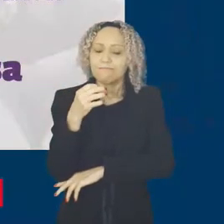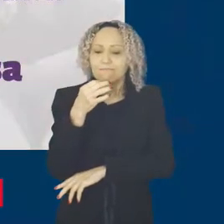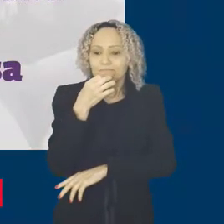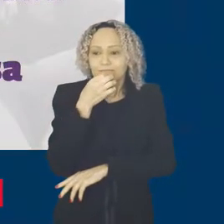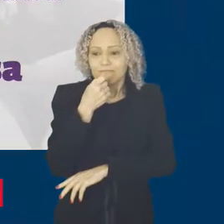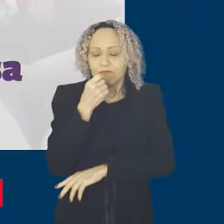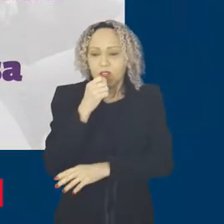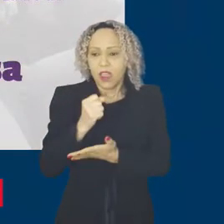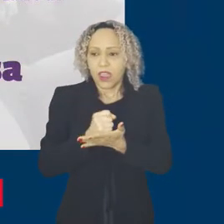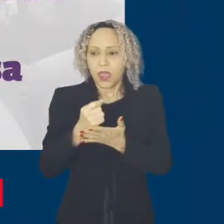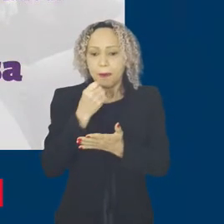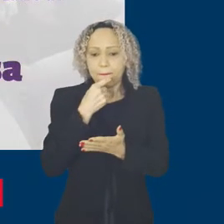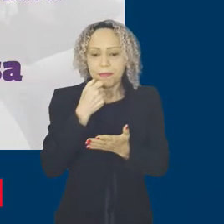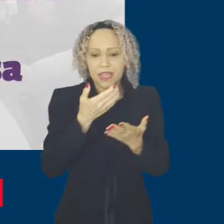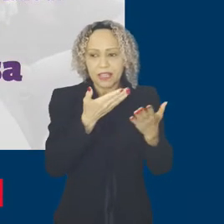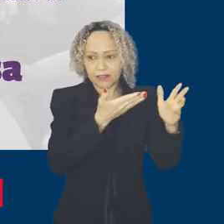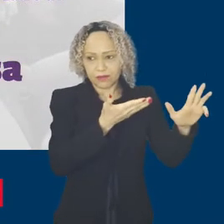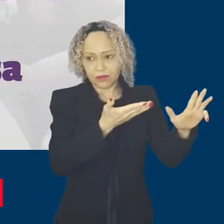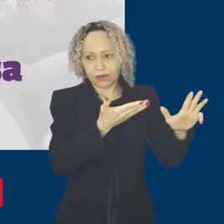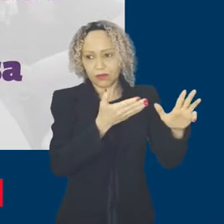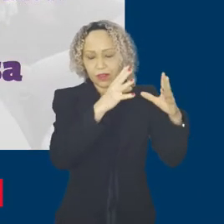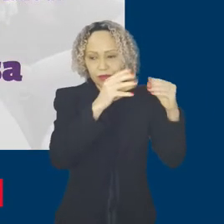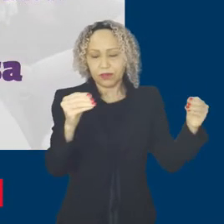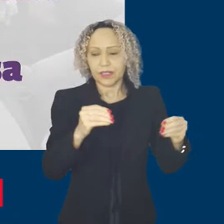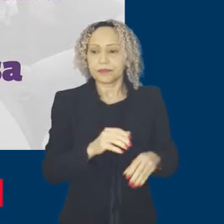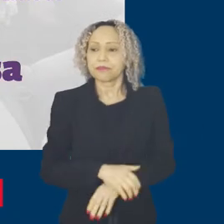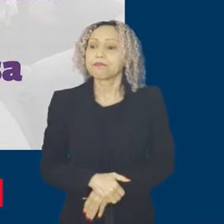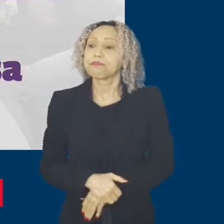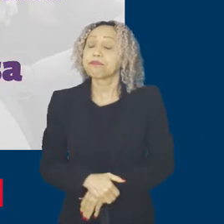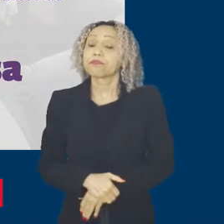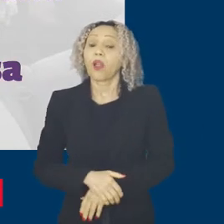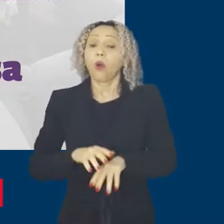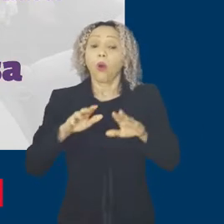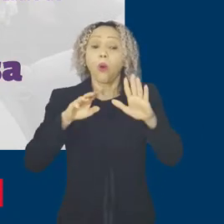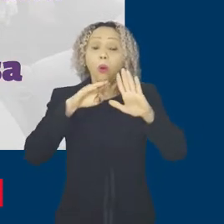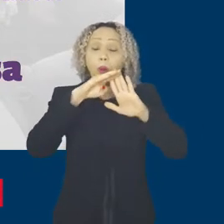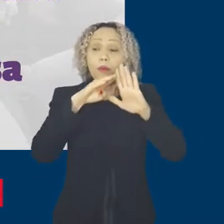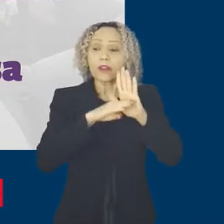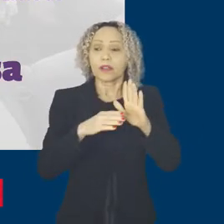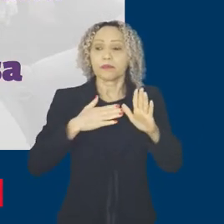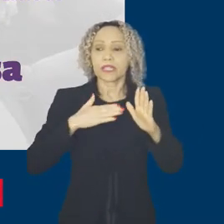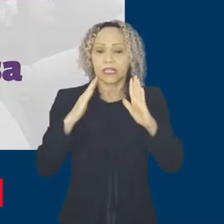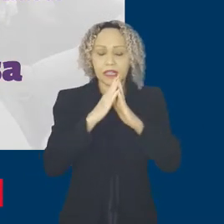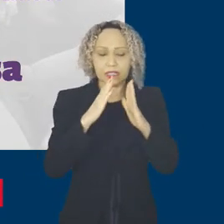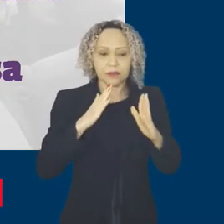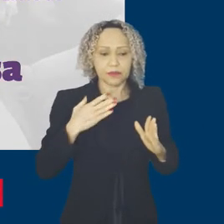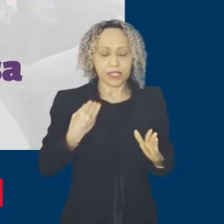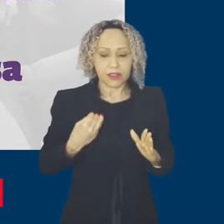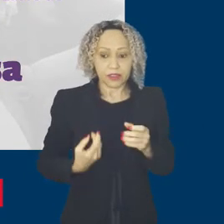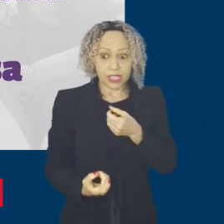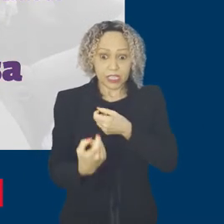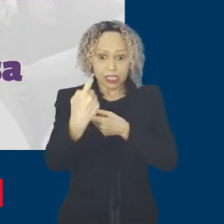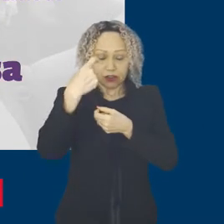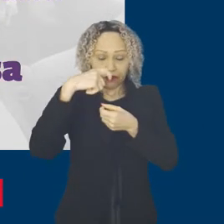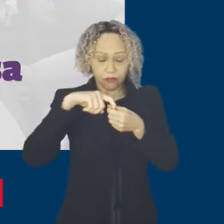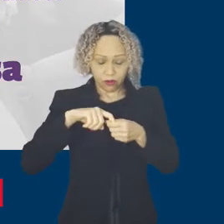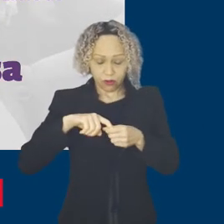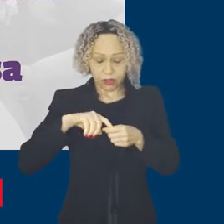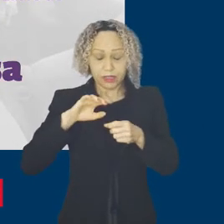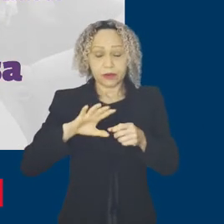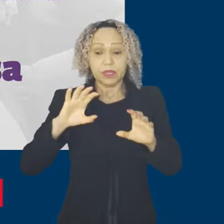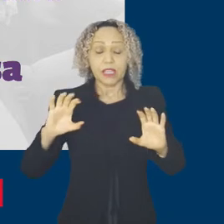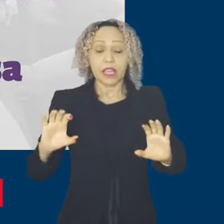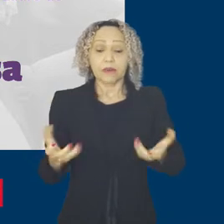por Elas. Desculpa, o programa Minha Casa Minha Vida está de volta, e para celebrar a retomada dessa política